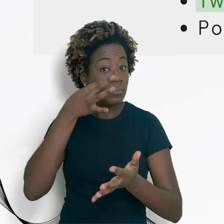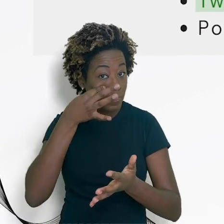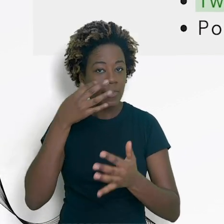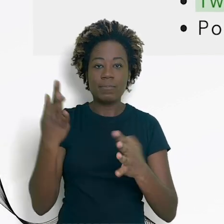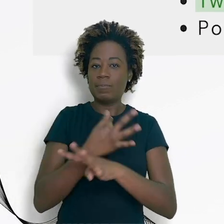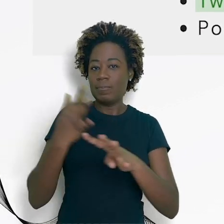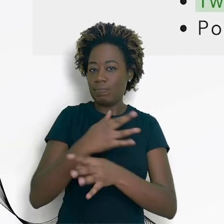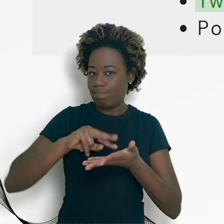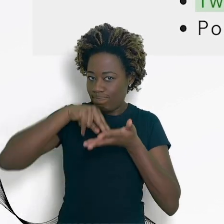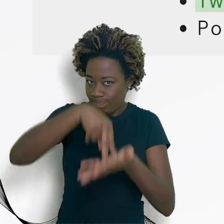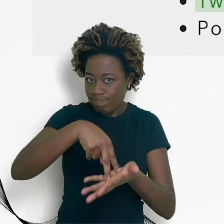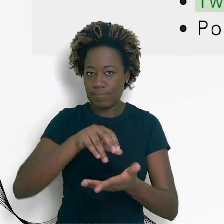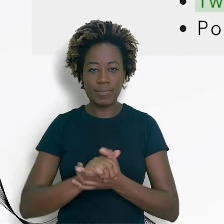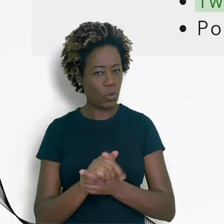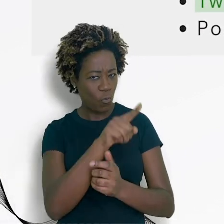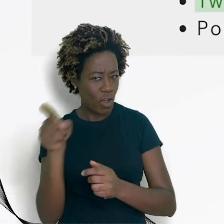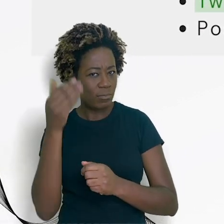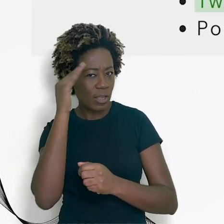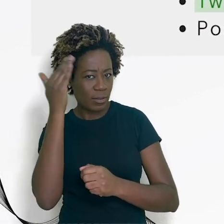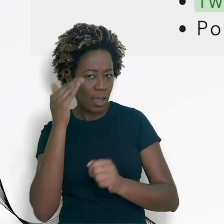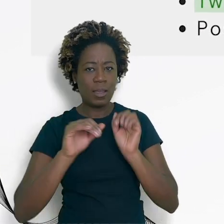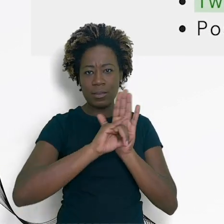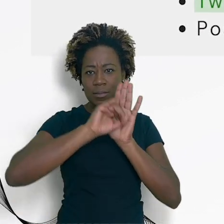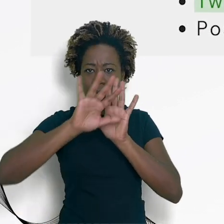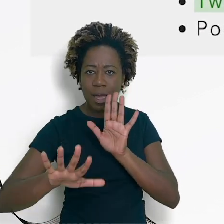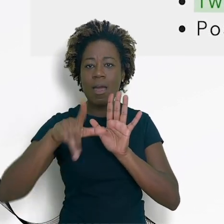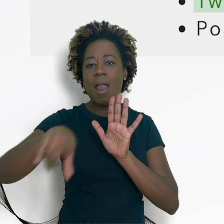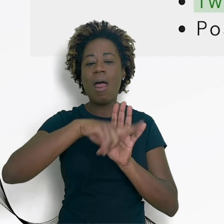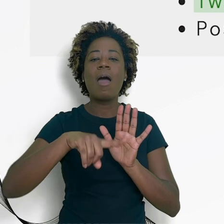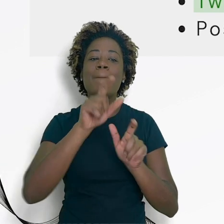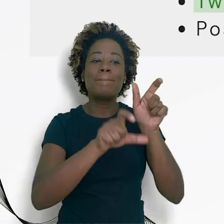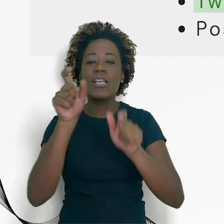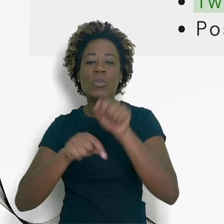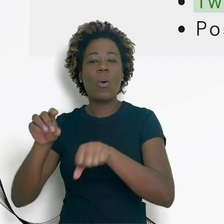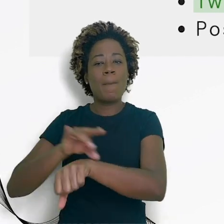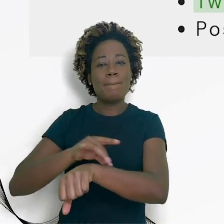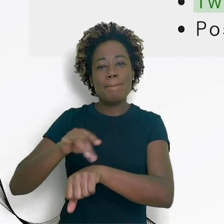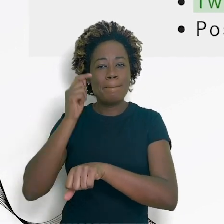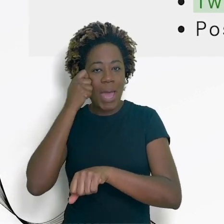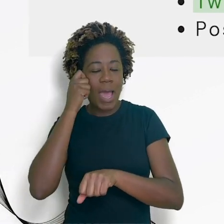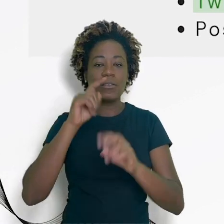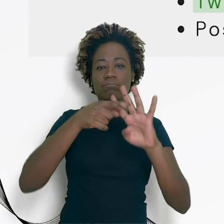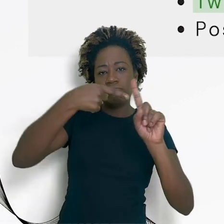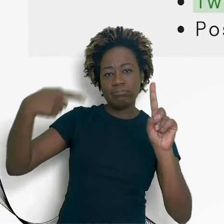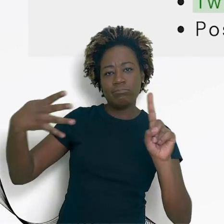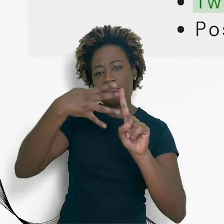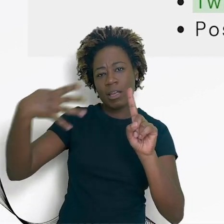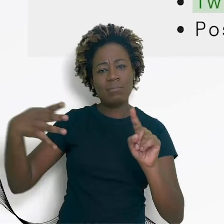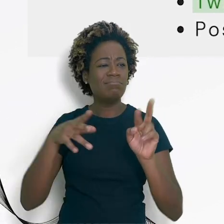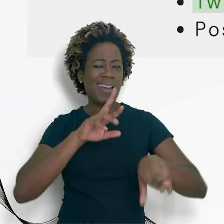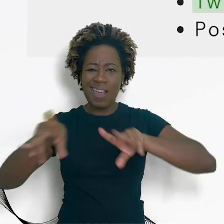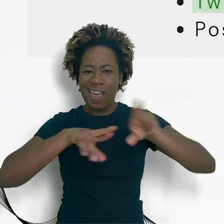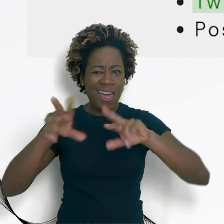ser resistência. É importante você entender que a inteligência artificial faz um apagamento sobre pessoas pretas, corpos trans, corpos